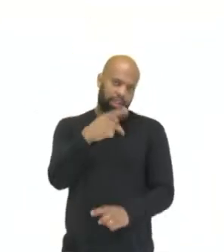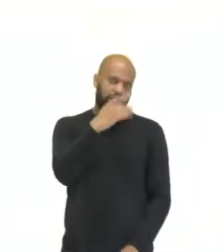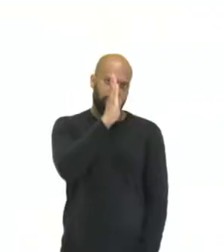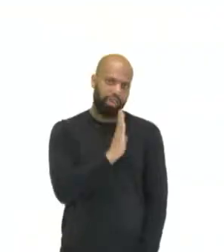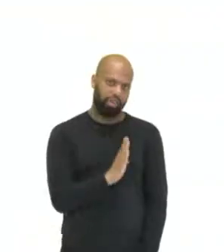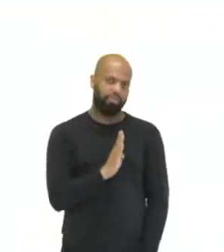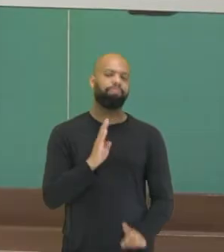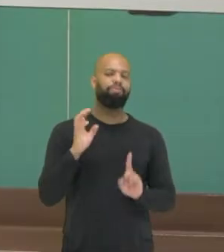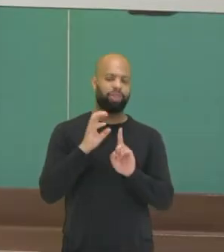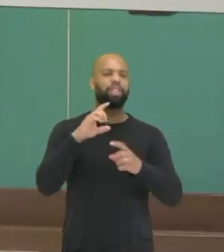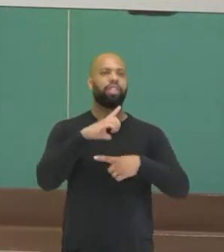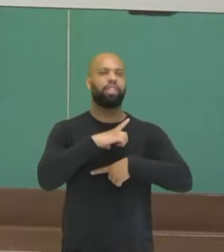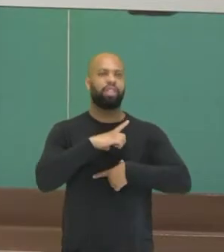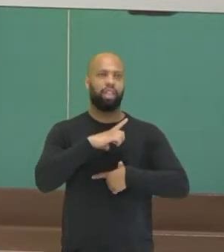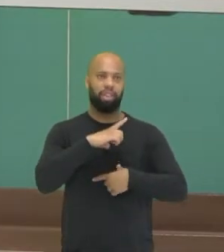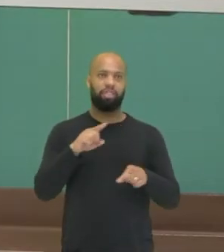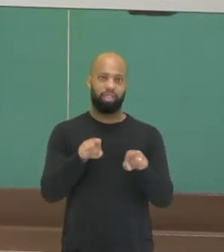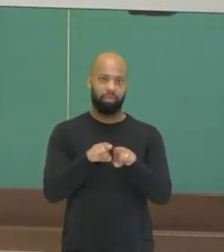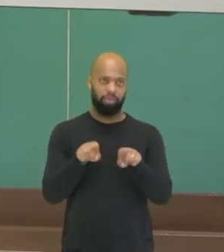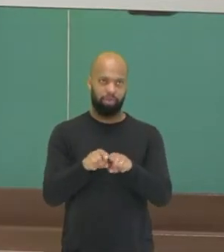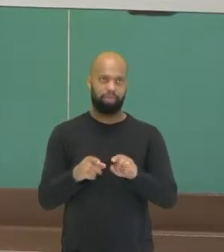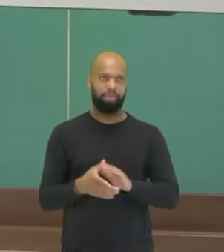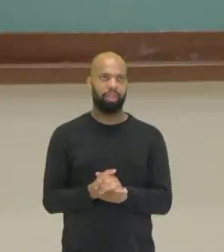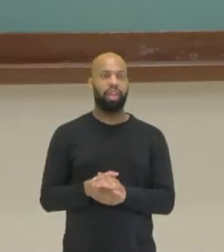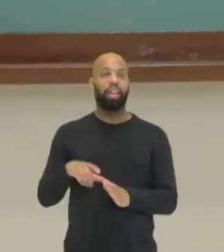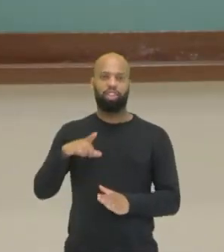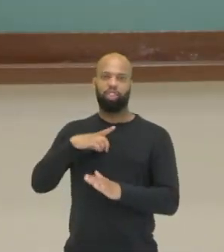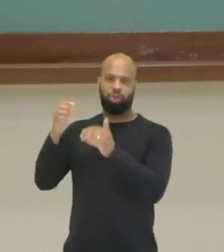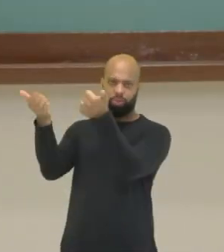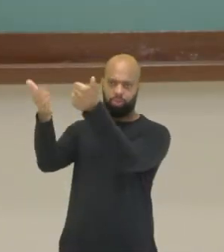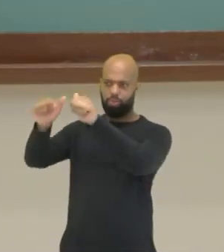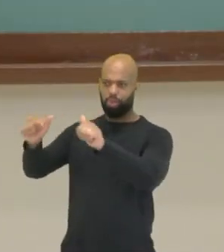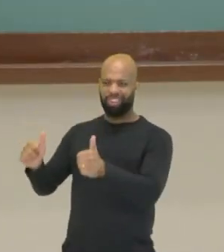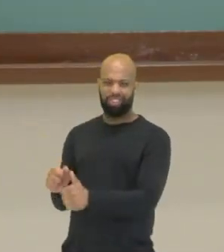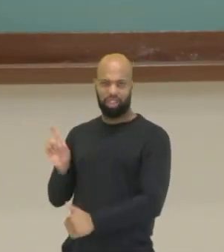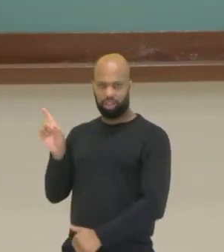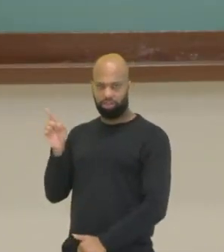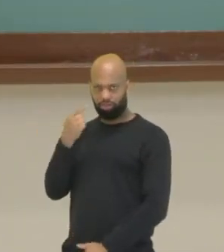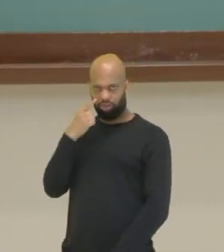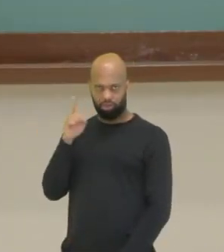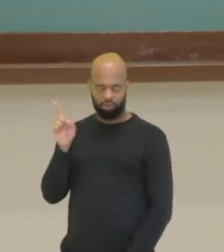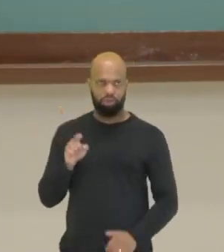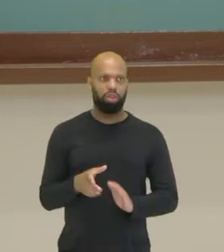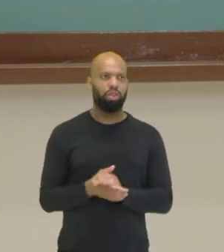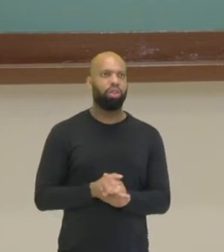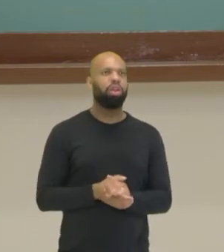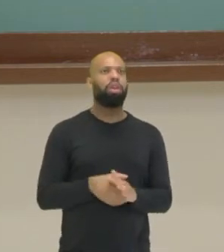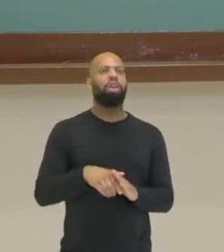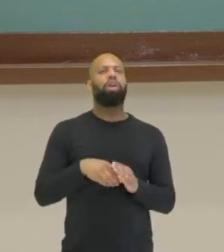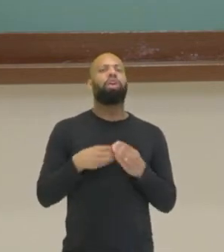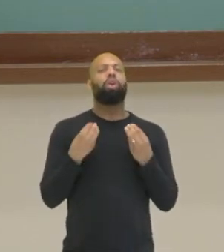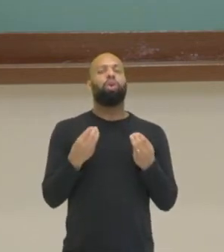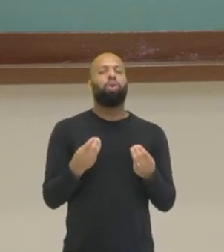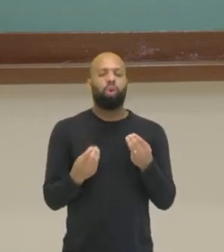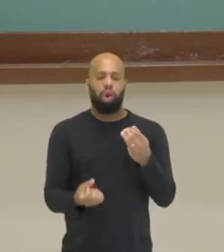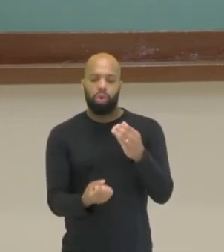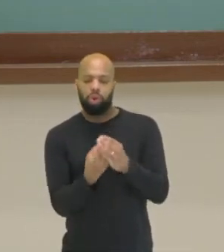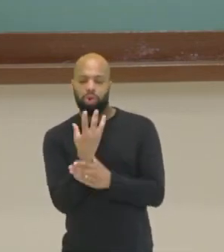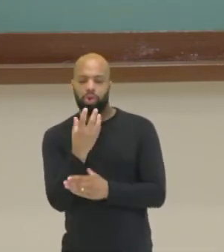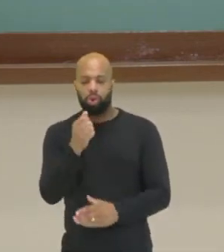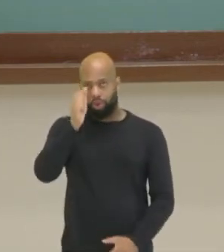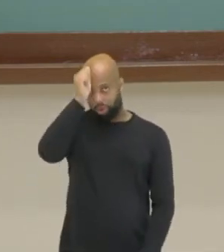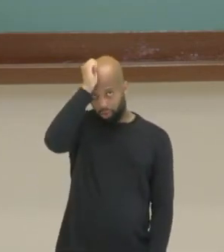Ceres carregando uma fruta. Aí nós temos a ideia da origem, né? Professor, como surgiu